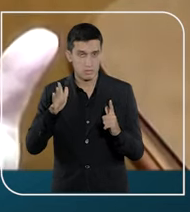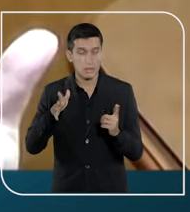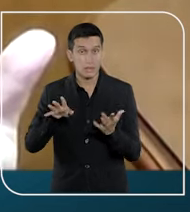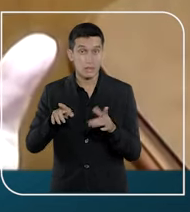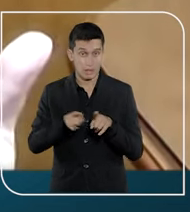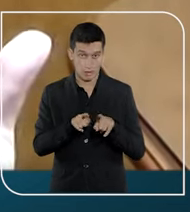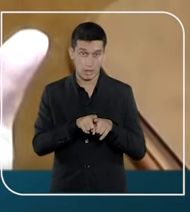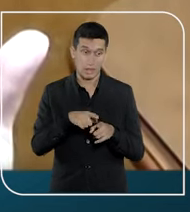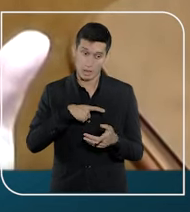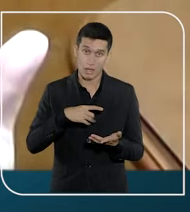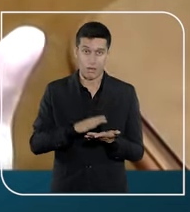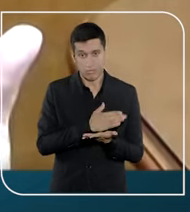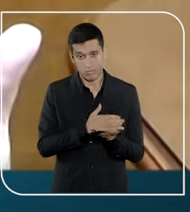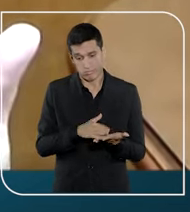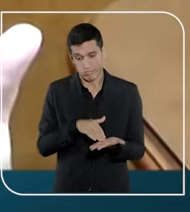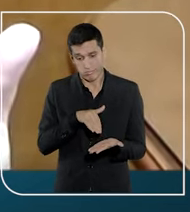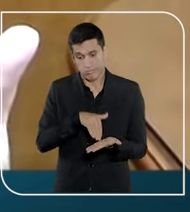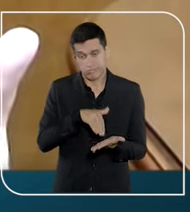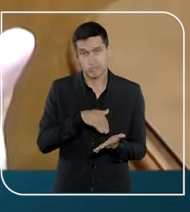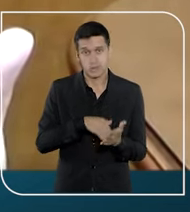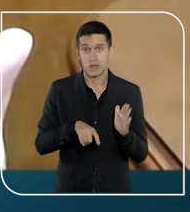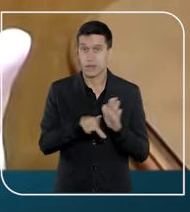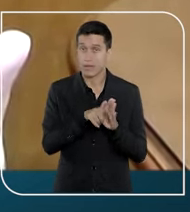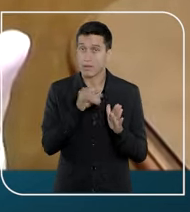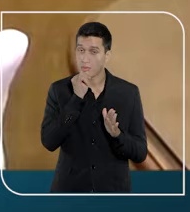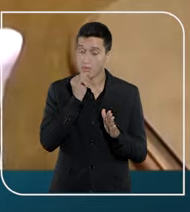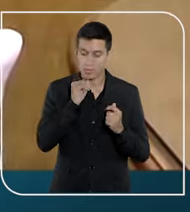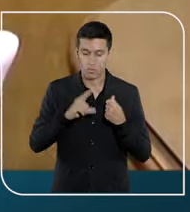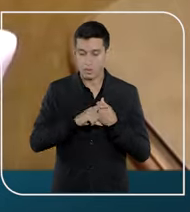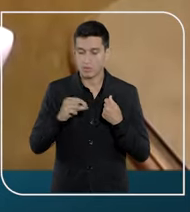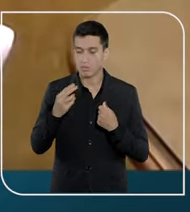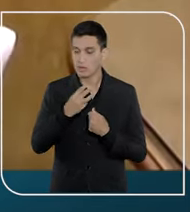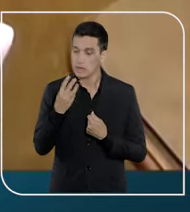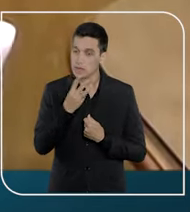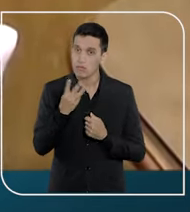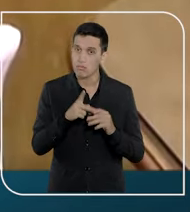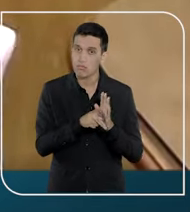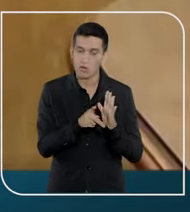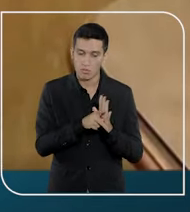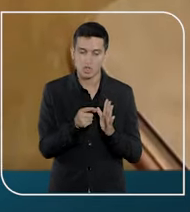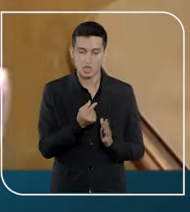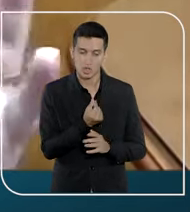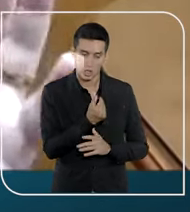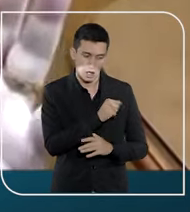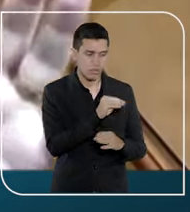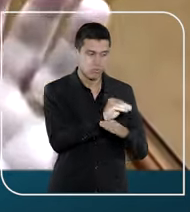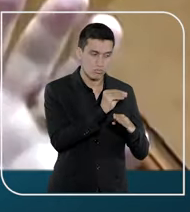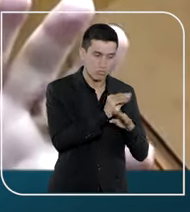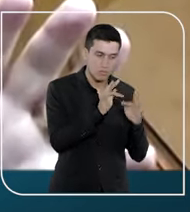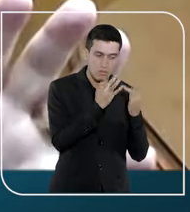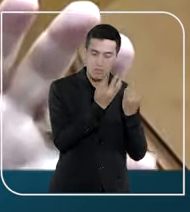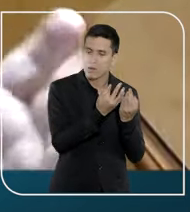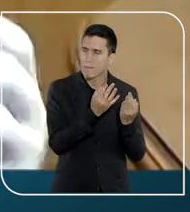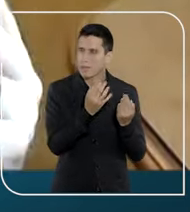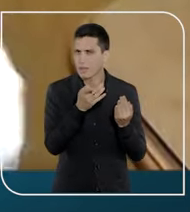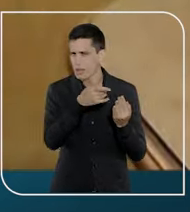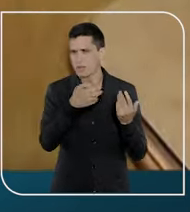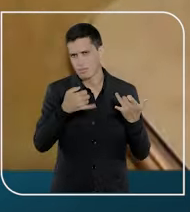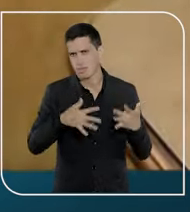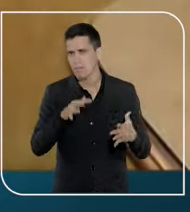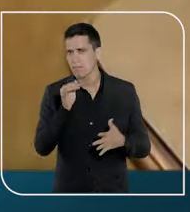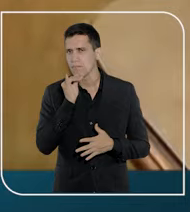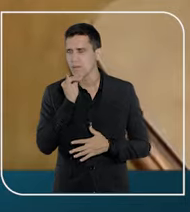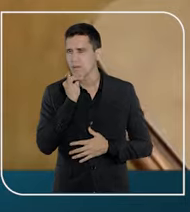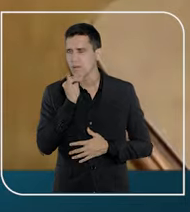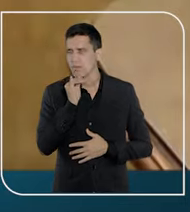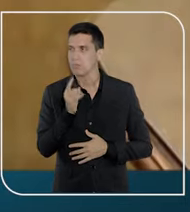no artigo 3º da Lei do Bem de Família. Está lá, por exemplo, uma que para mim não